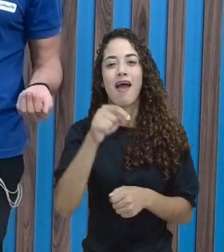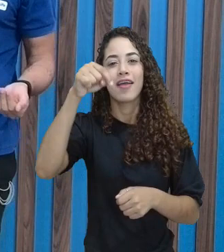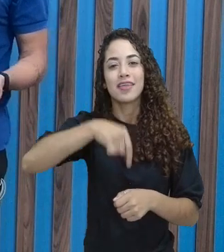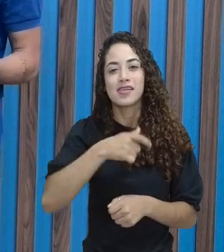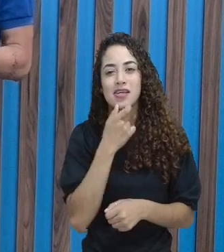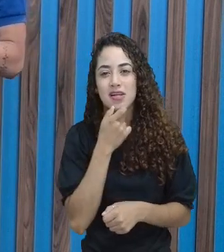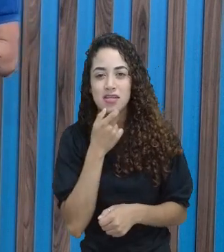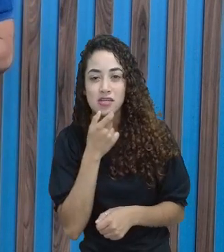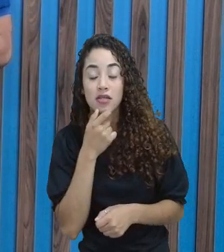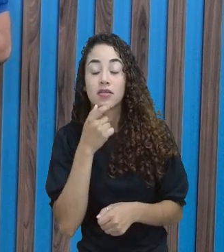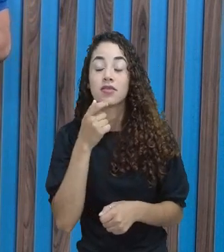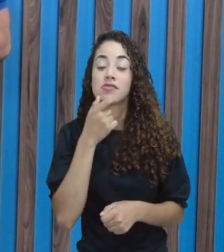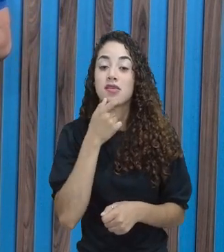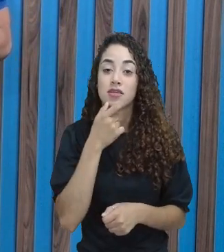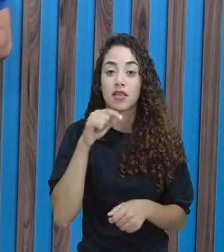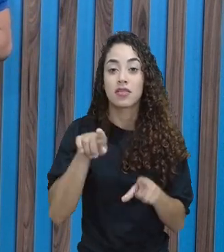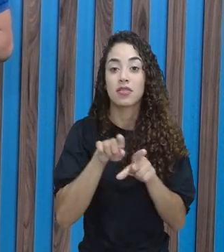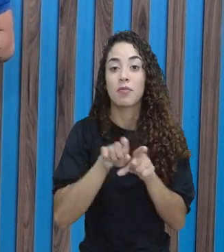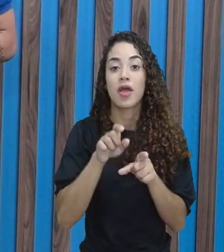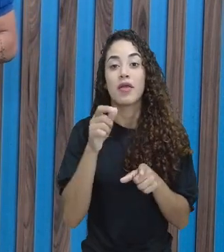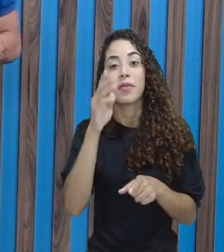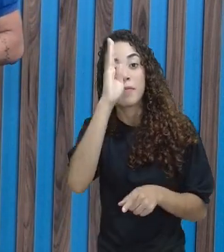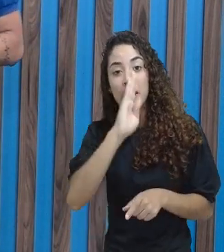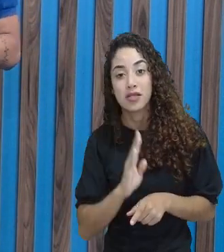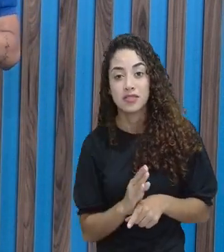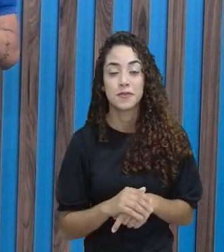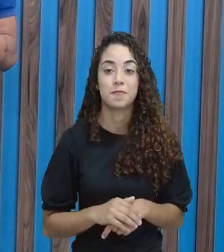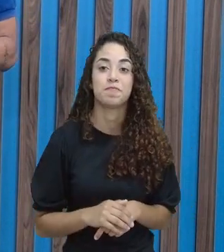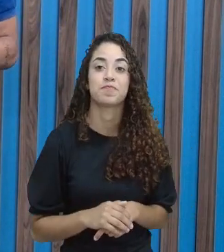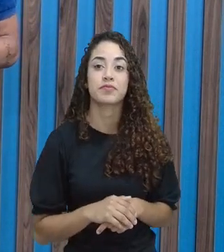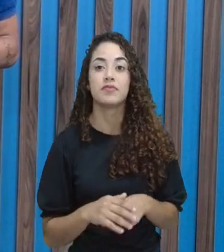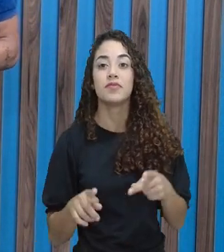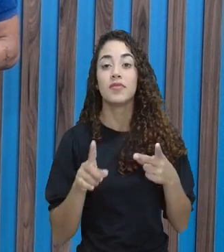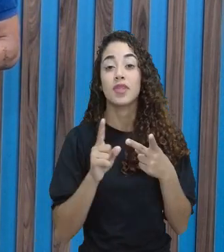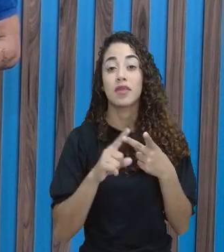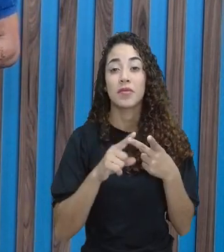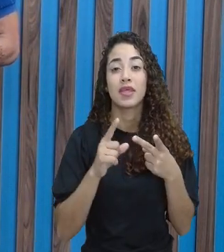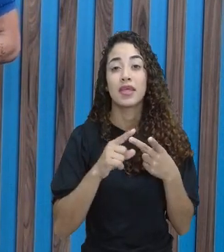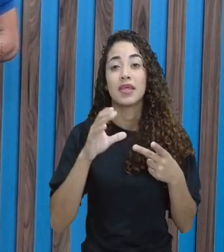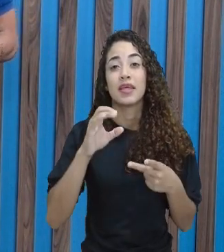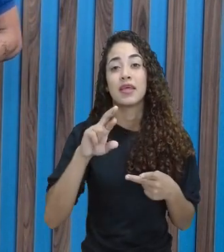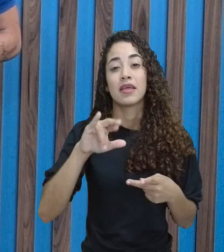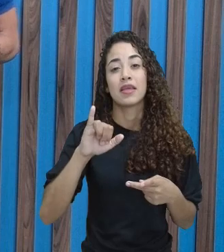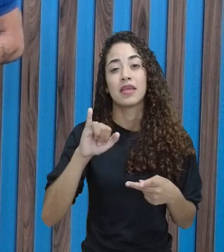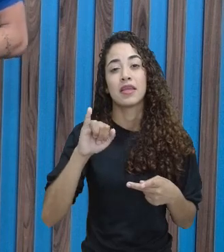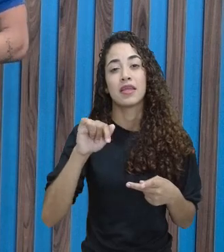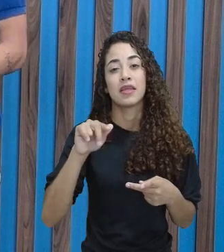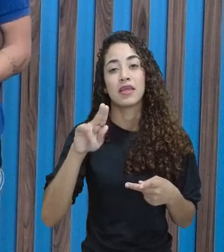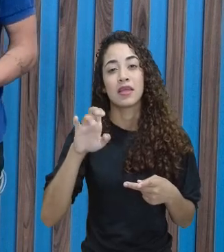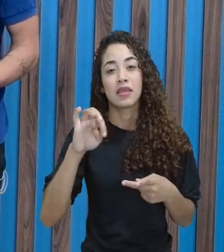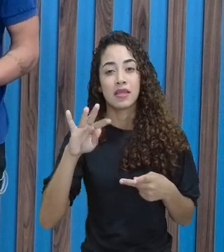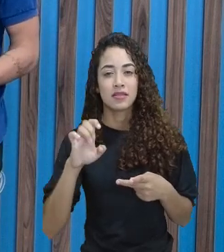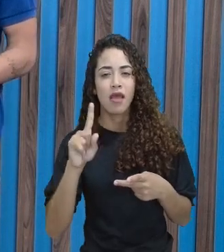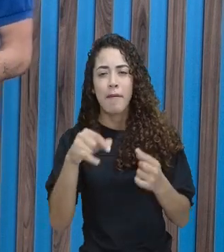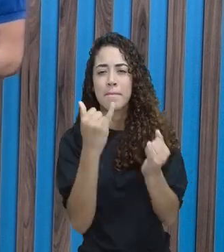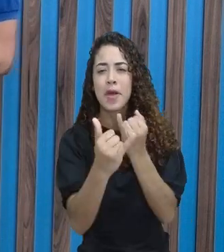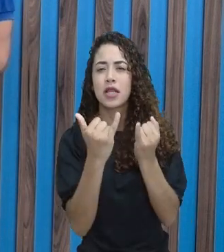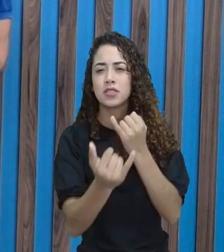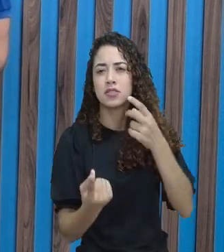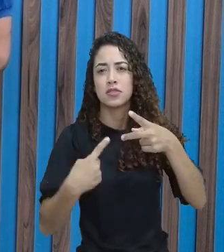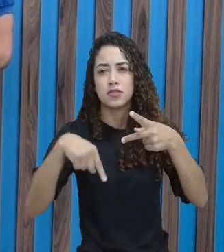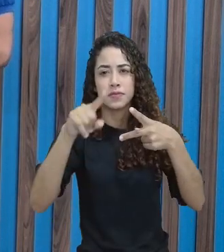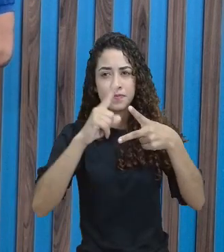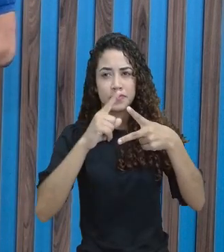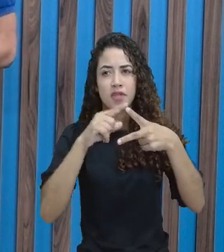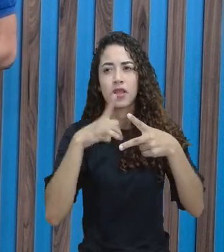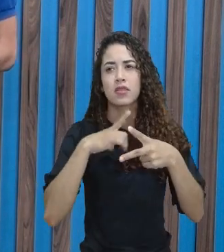Brasil, como em inglês. Tem o cricket, que é uma modalidade parecida com o beisebol. Tem aí uma